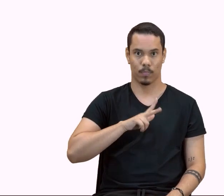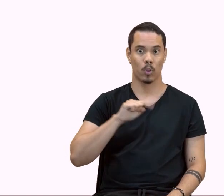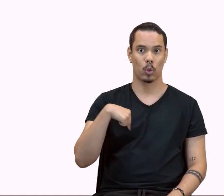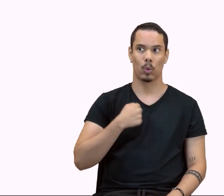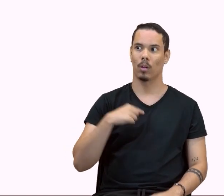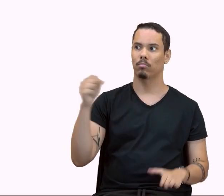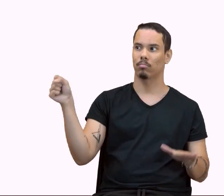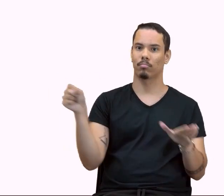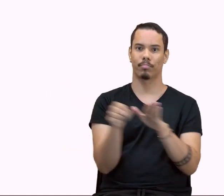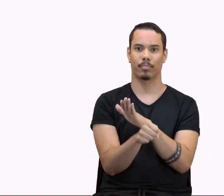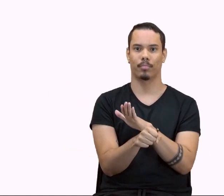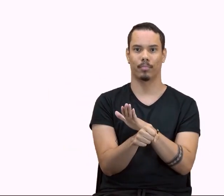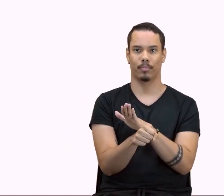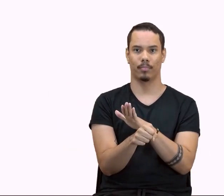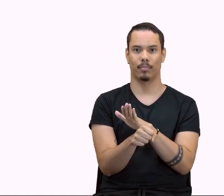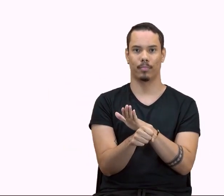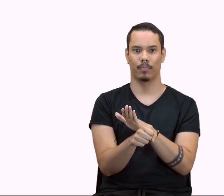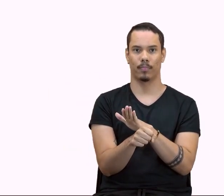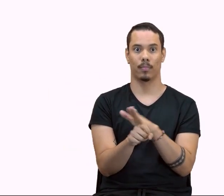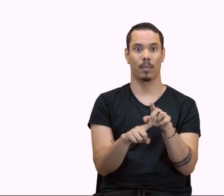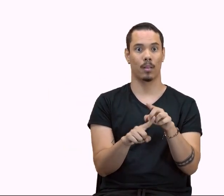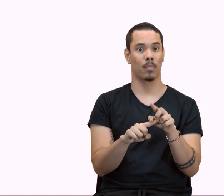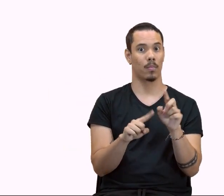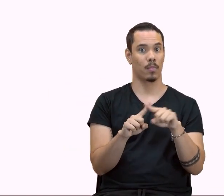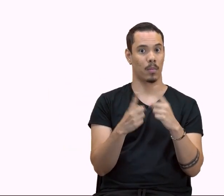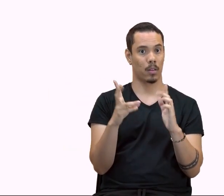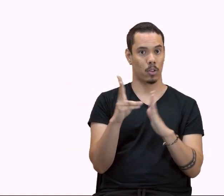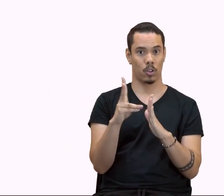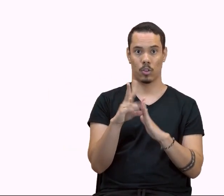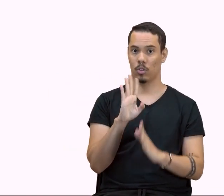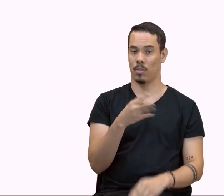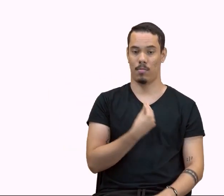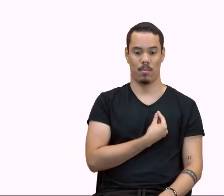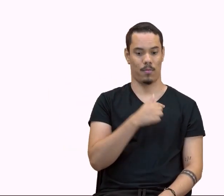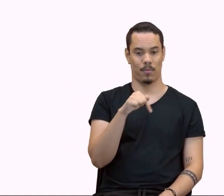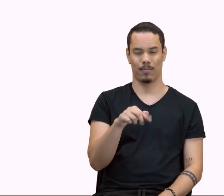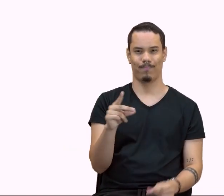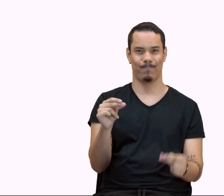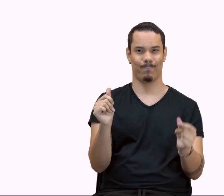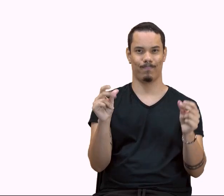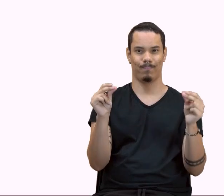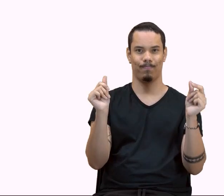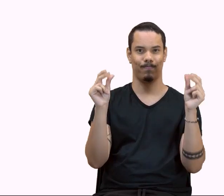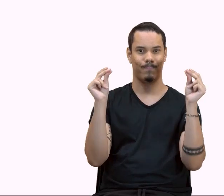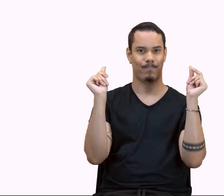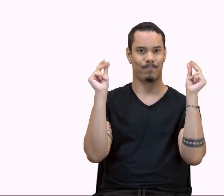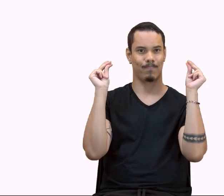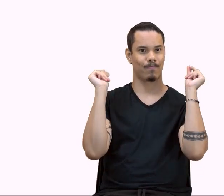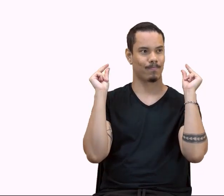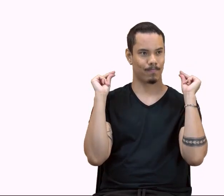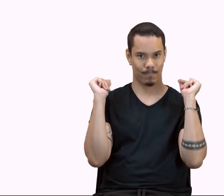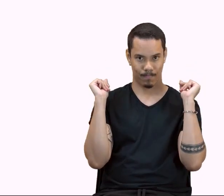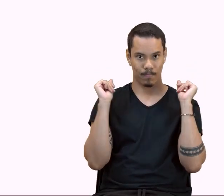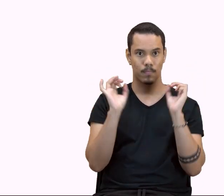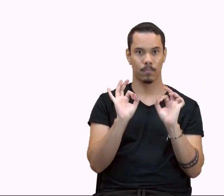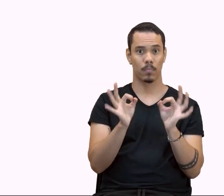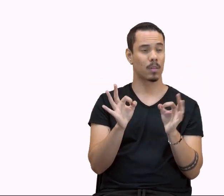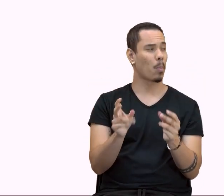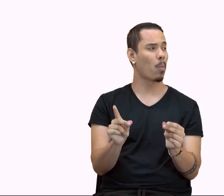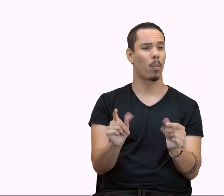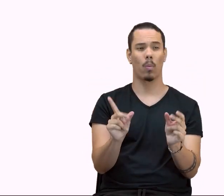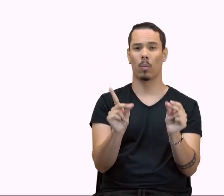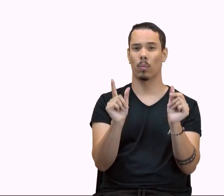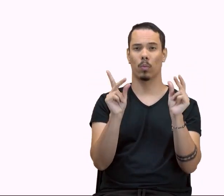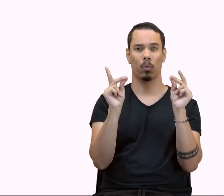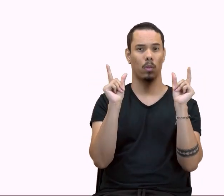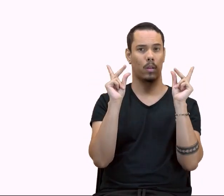depois. Mas eles já estavam aqui Claro, há milênios. Podemos milênios. falar assim. claro. Há milênios, Rogério.